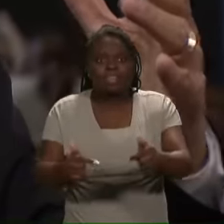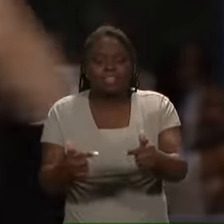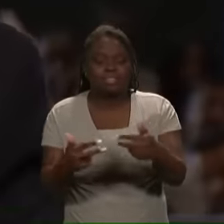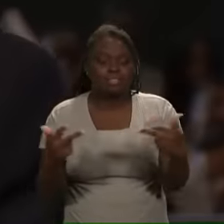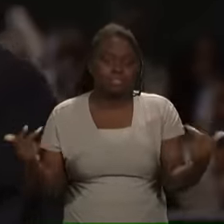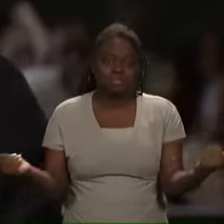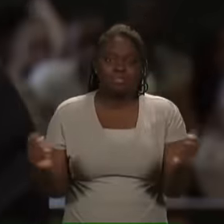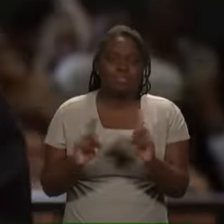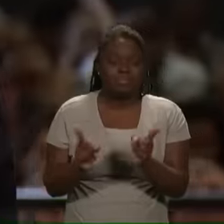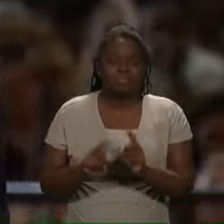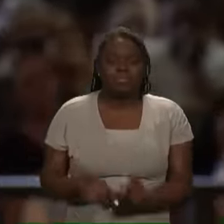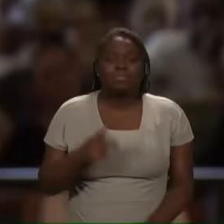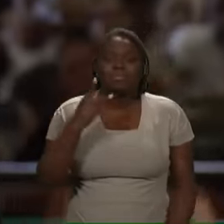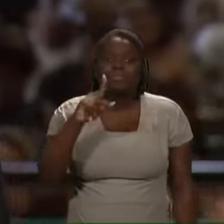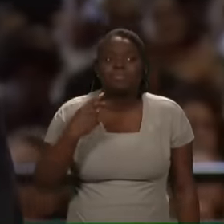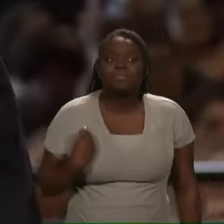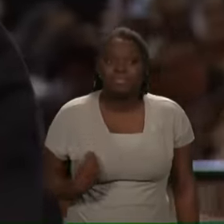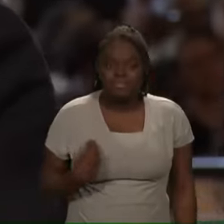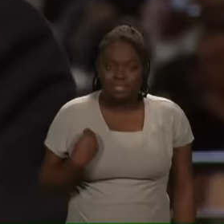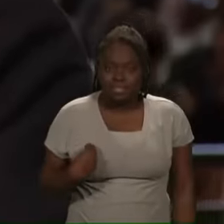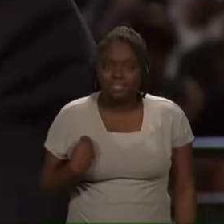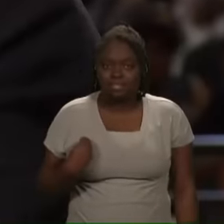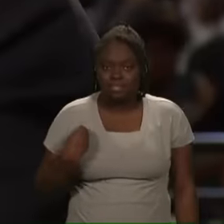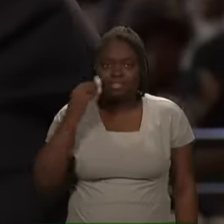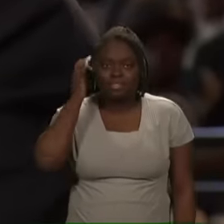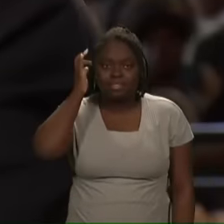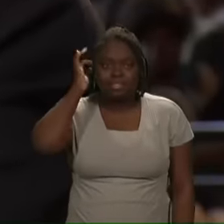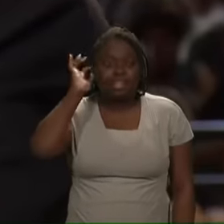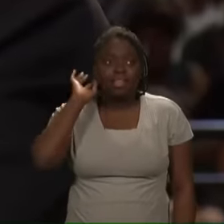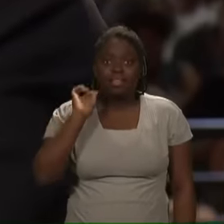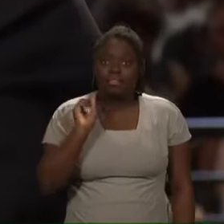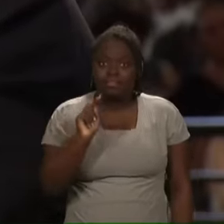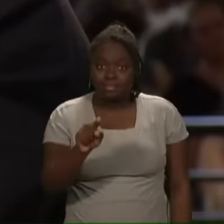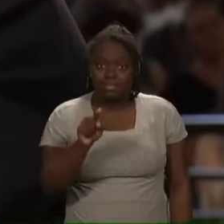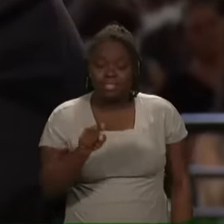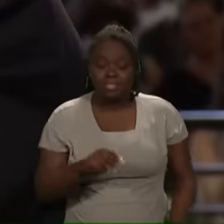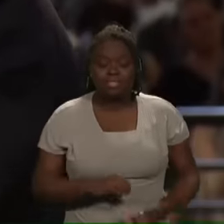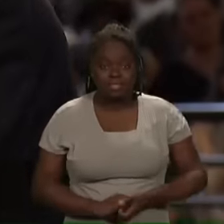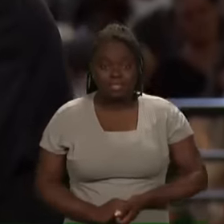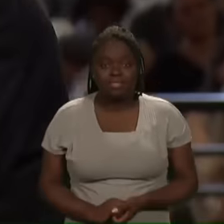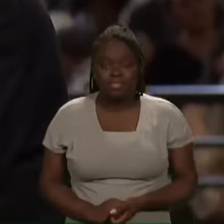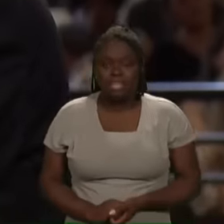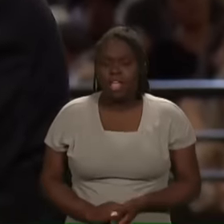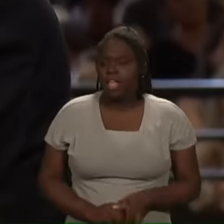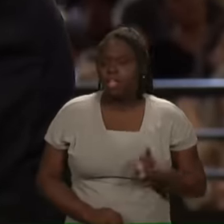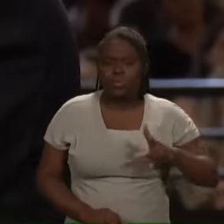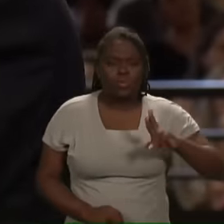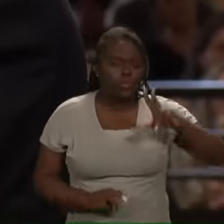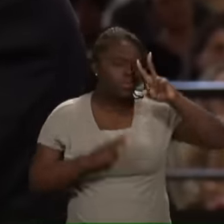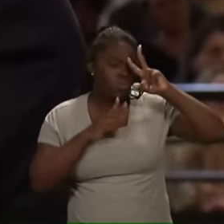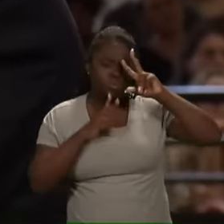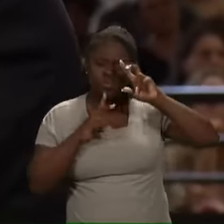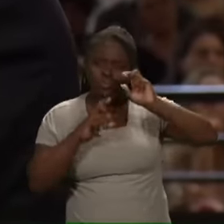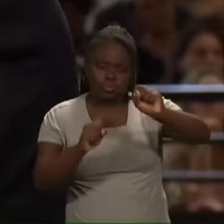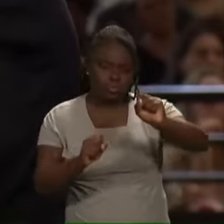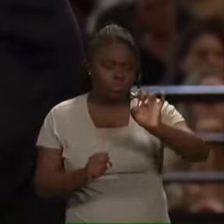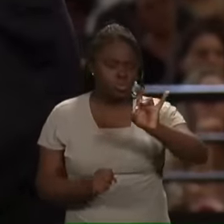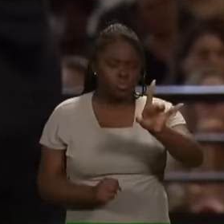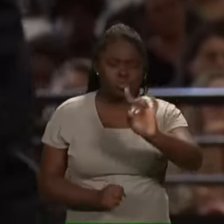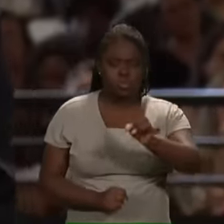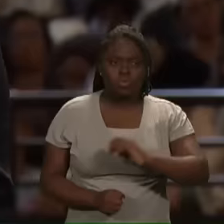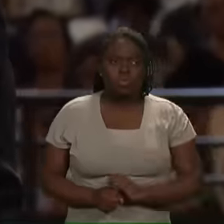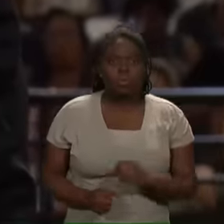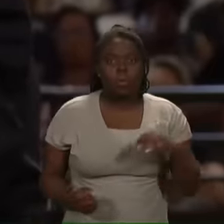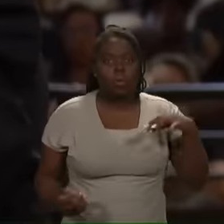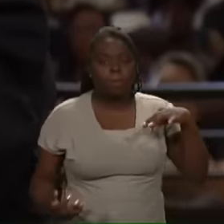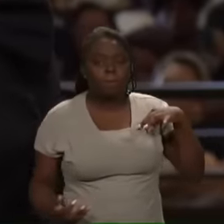Compreende? É sua vida. É você. Não é sua força. No